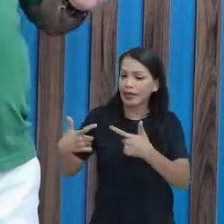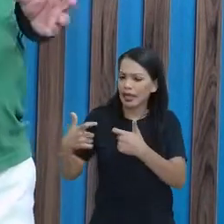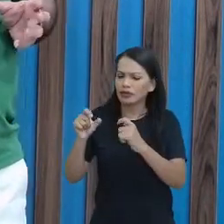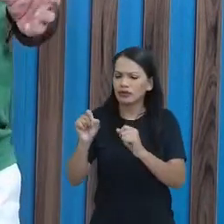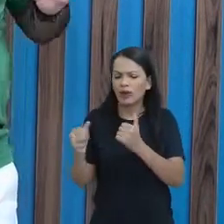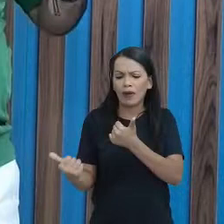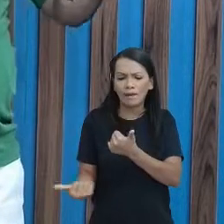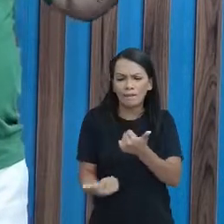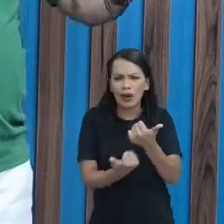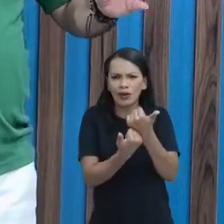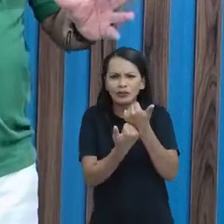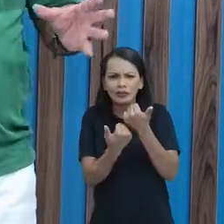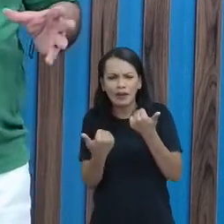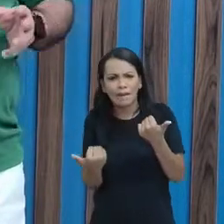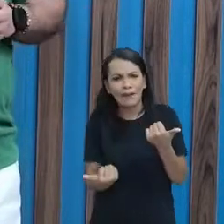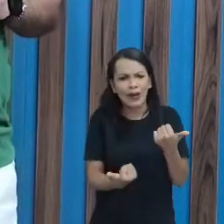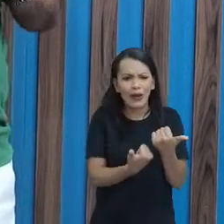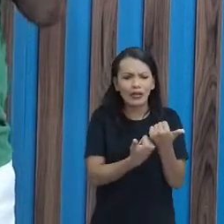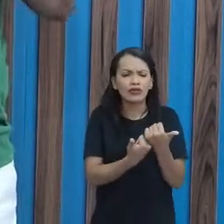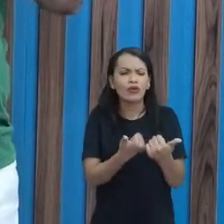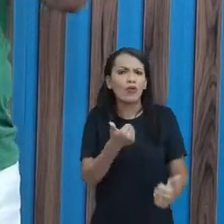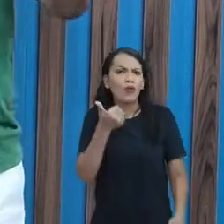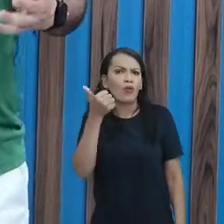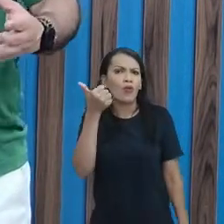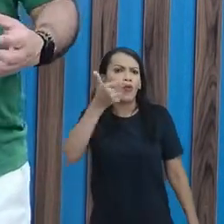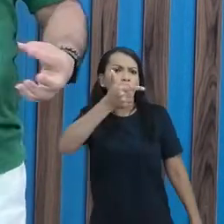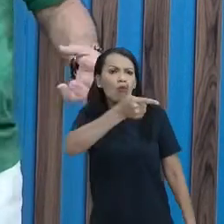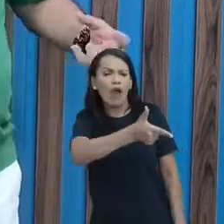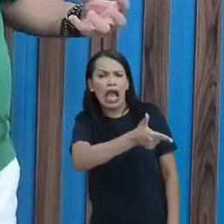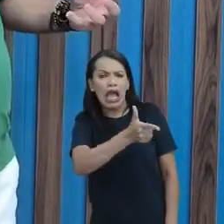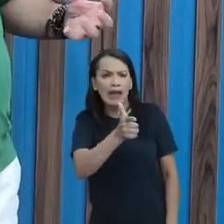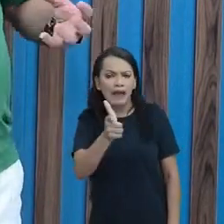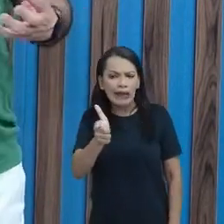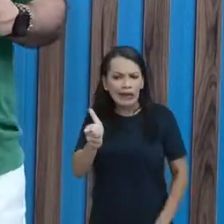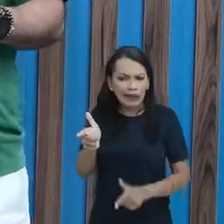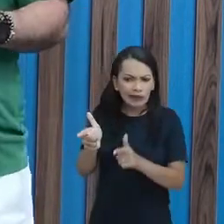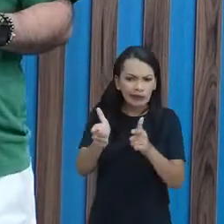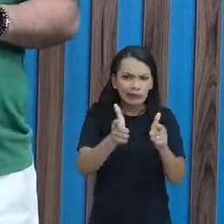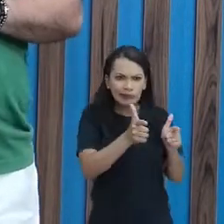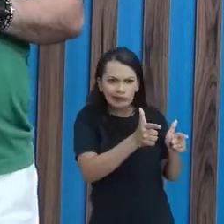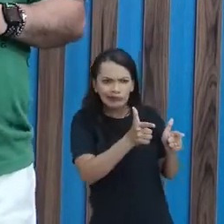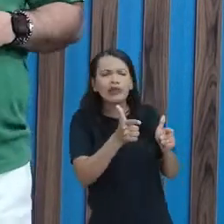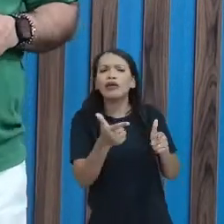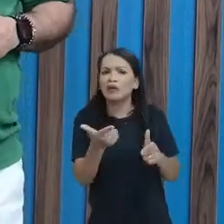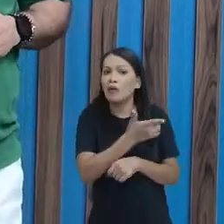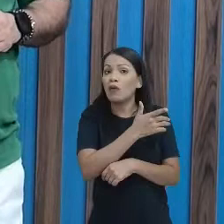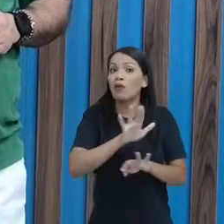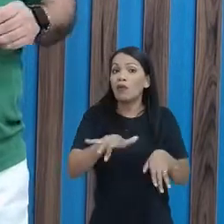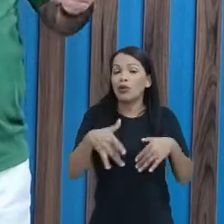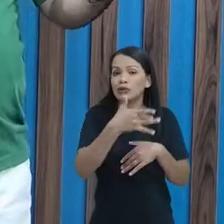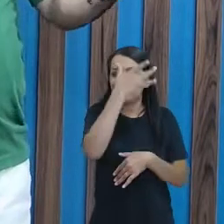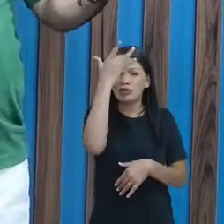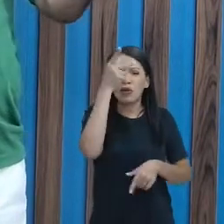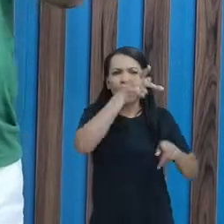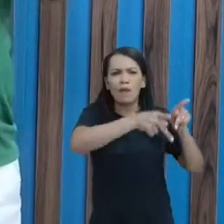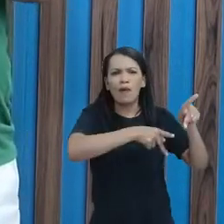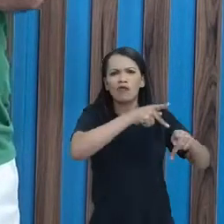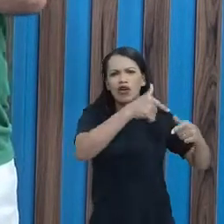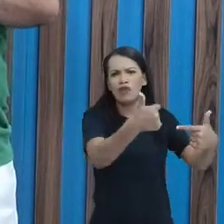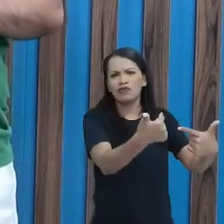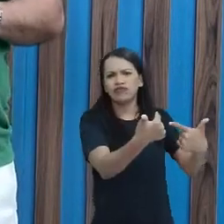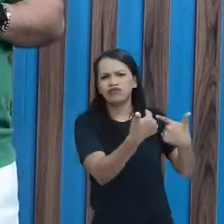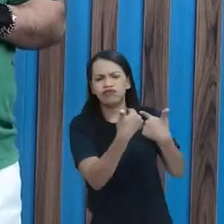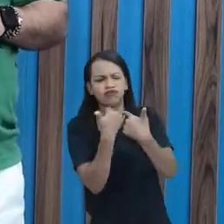com recursos, né, e armamentos. Então quando eles são atacados, eles entram na guerra do lado dos aliados. E do outro